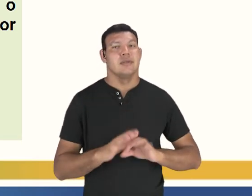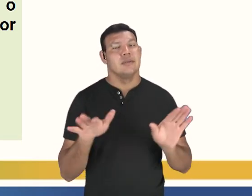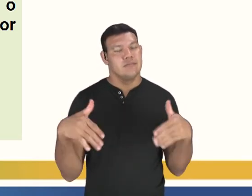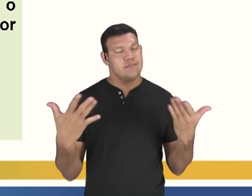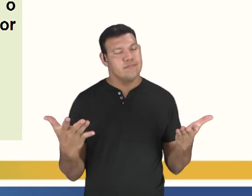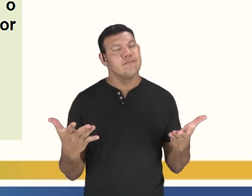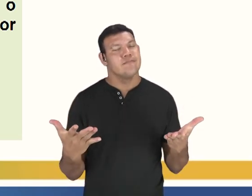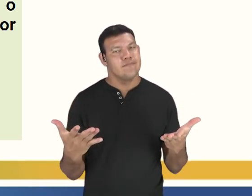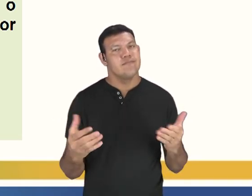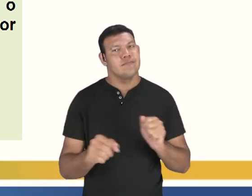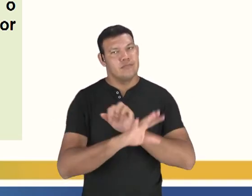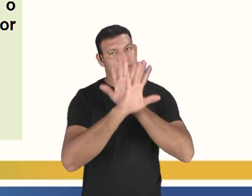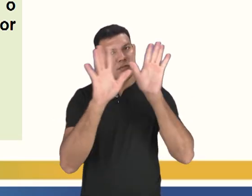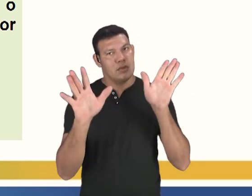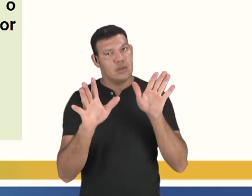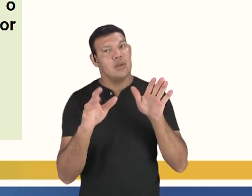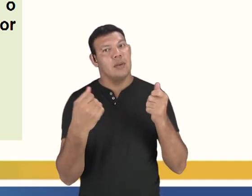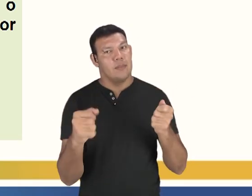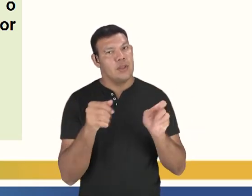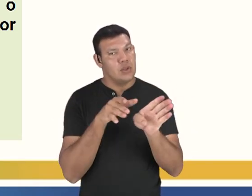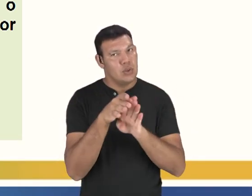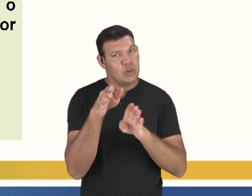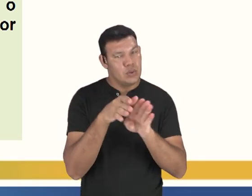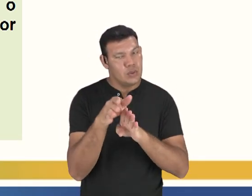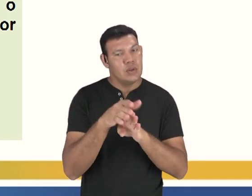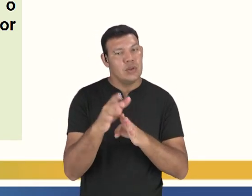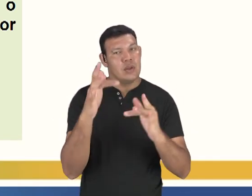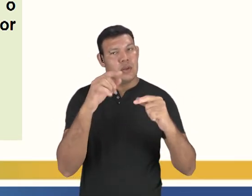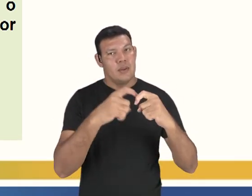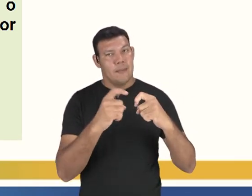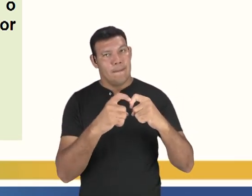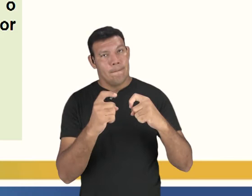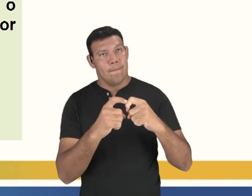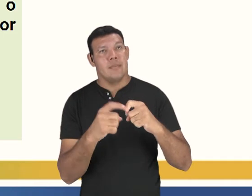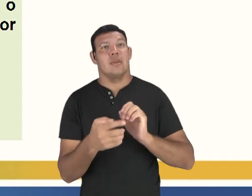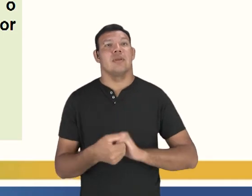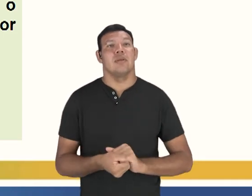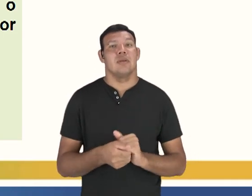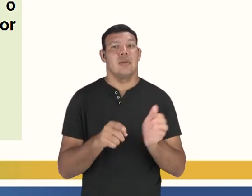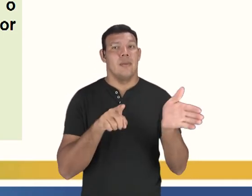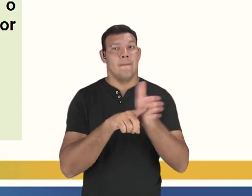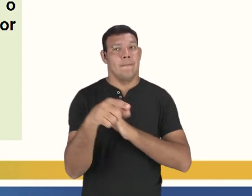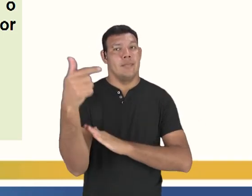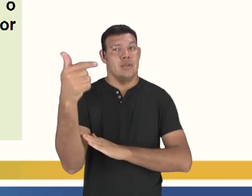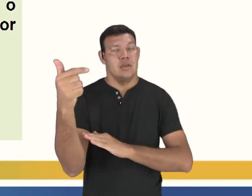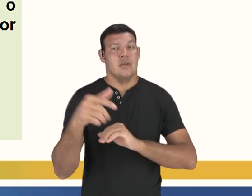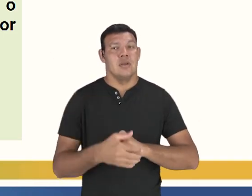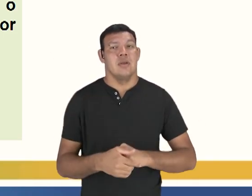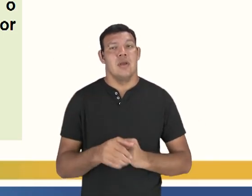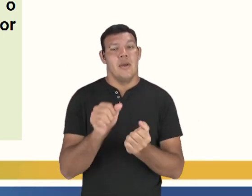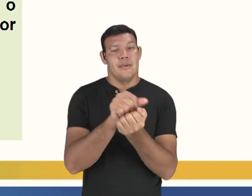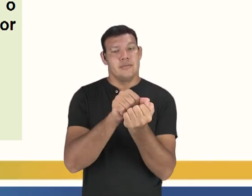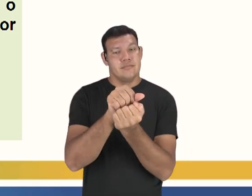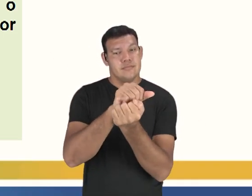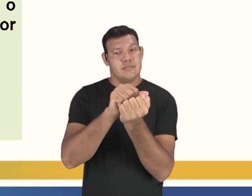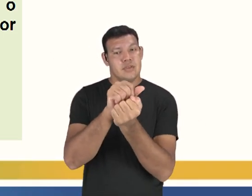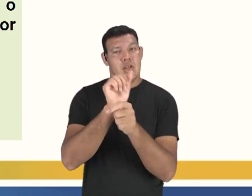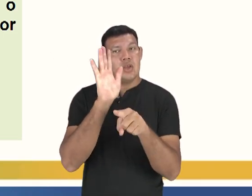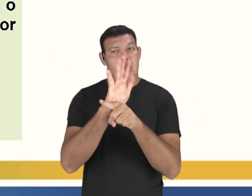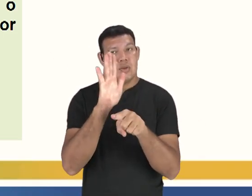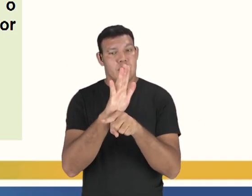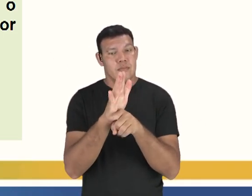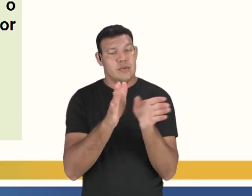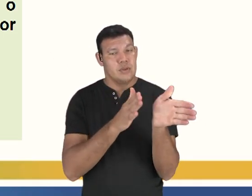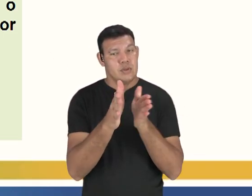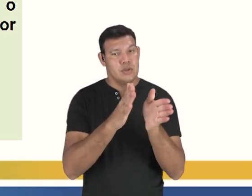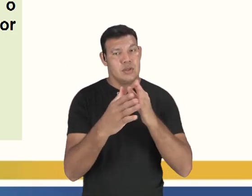que essa suplementação ela tem que ser acompanhada pelo médico, tá? A 2 pergunta, né, por que a quebra de alimentos, que já começa na boca, auxilia o